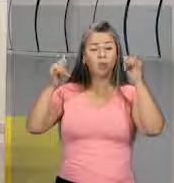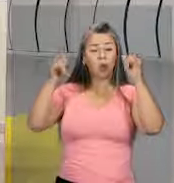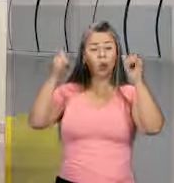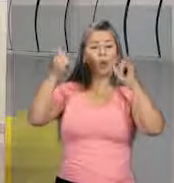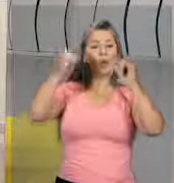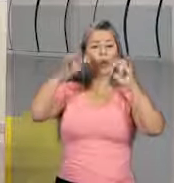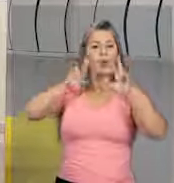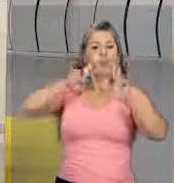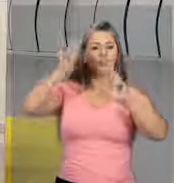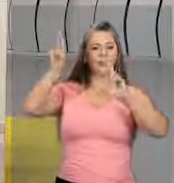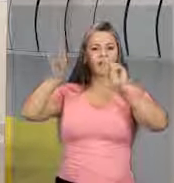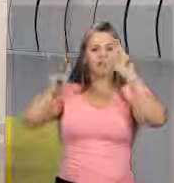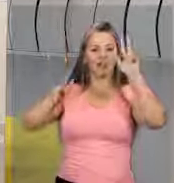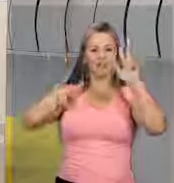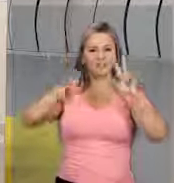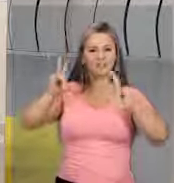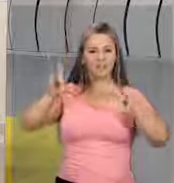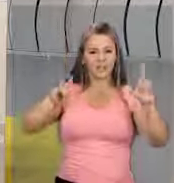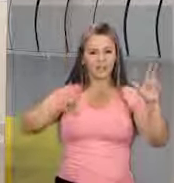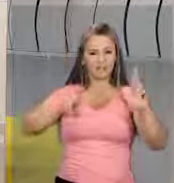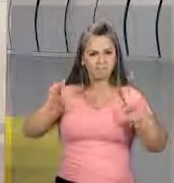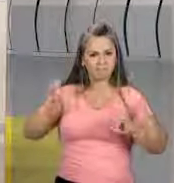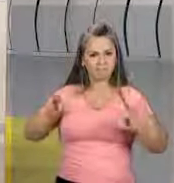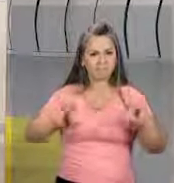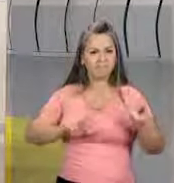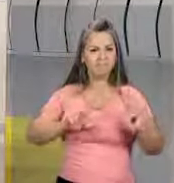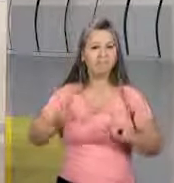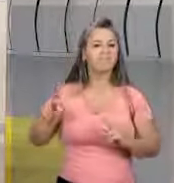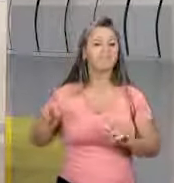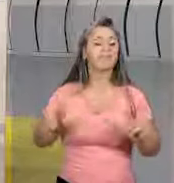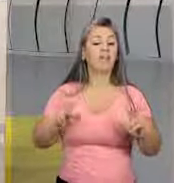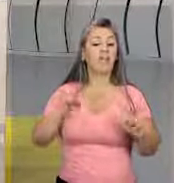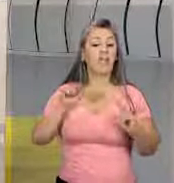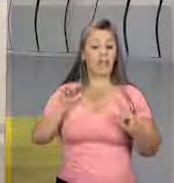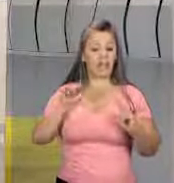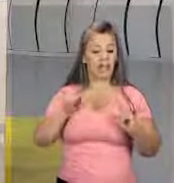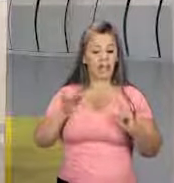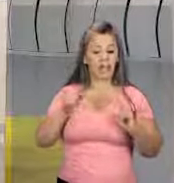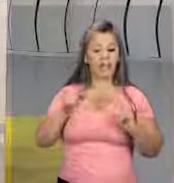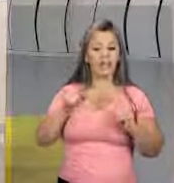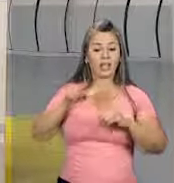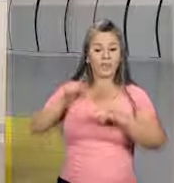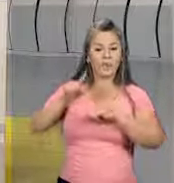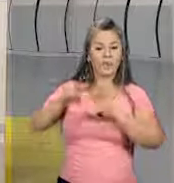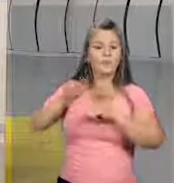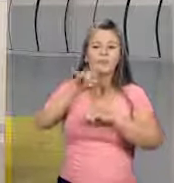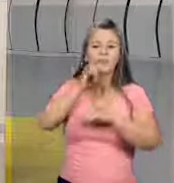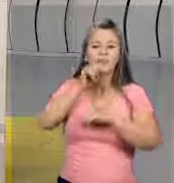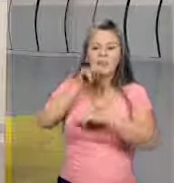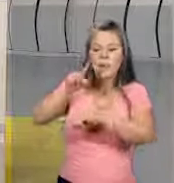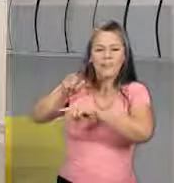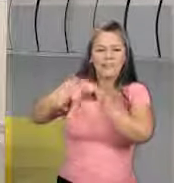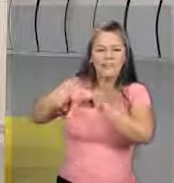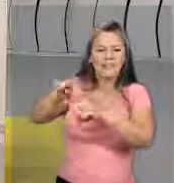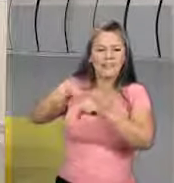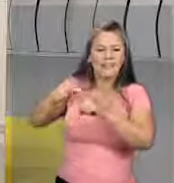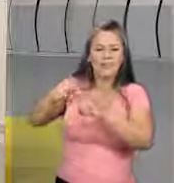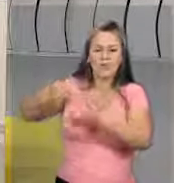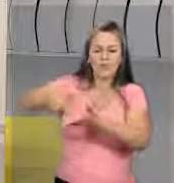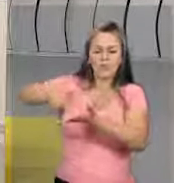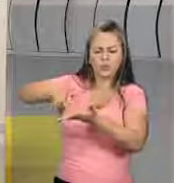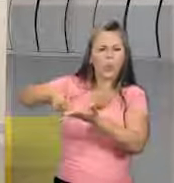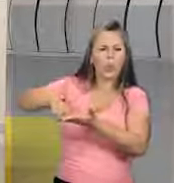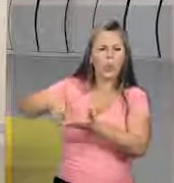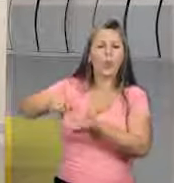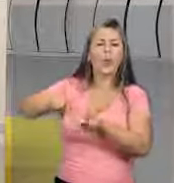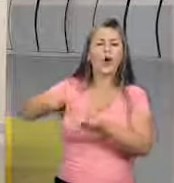diferentes. E é a partir desses efeitos que os receptores, que os equipamentos elétricos, que os equipamentos